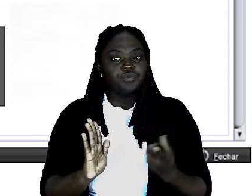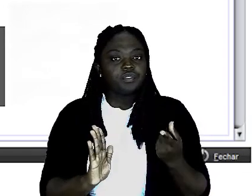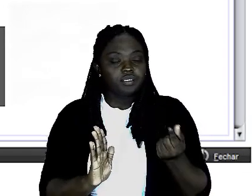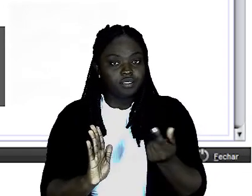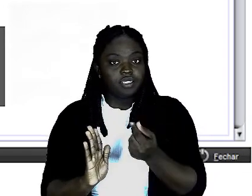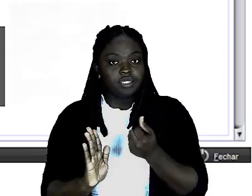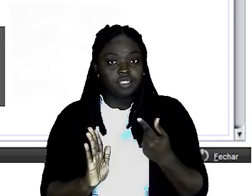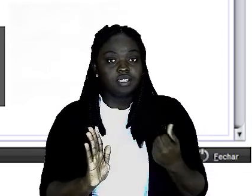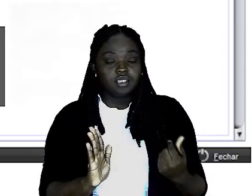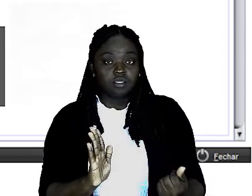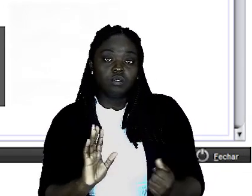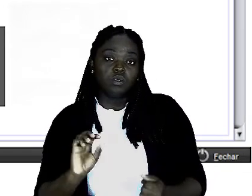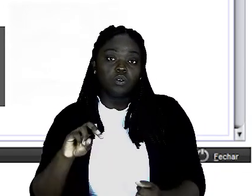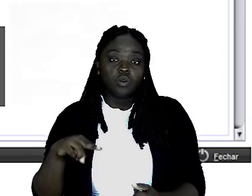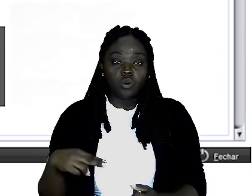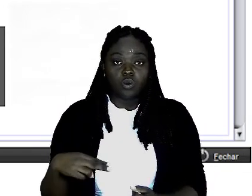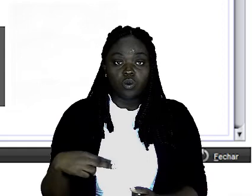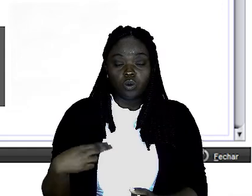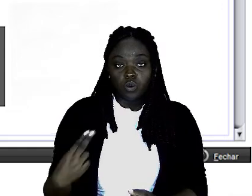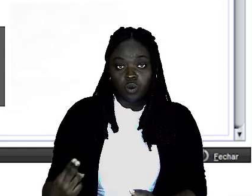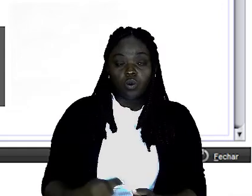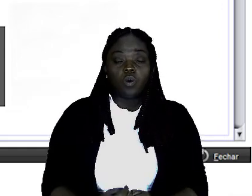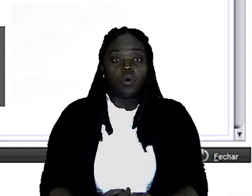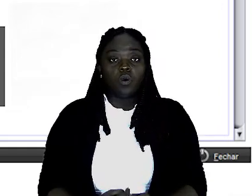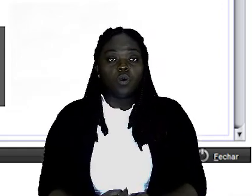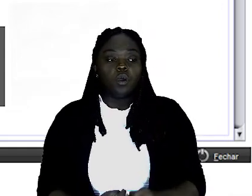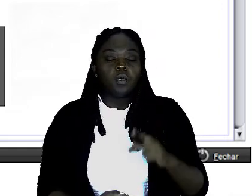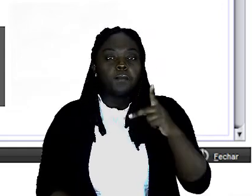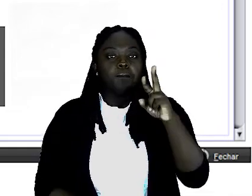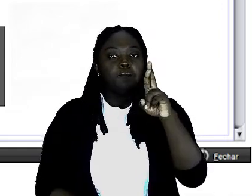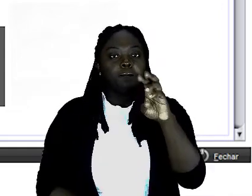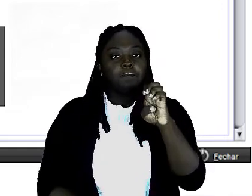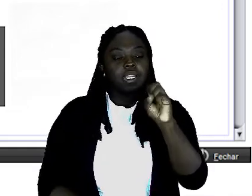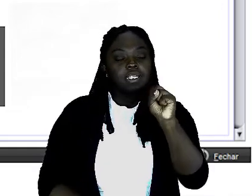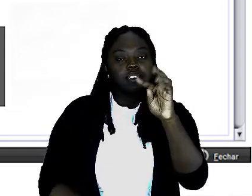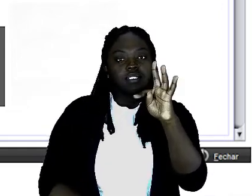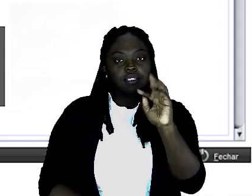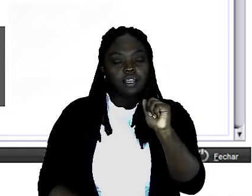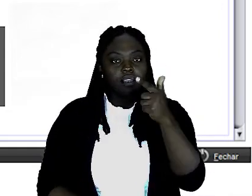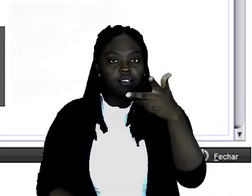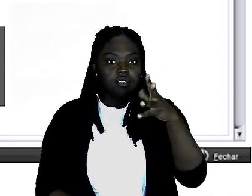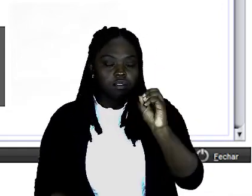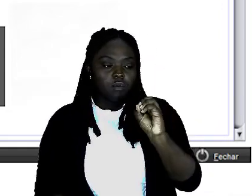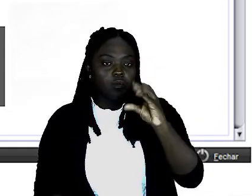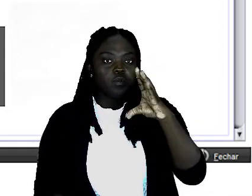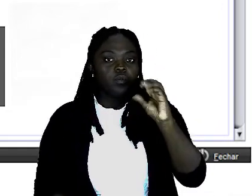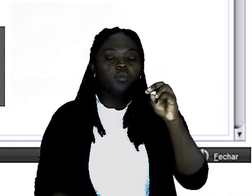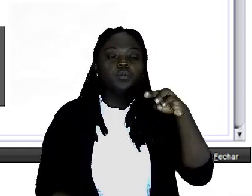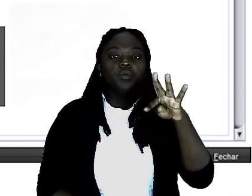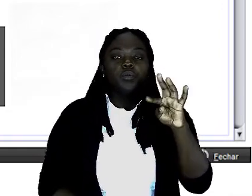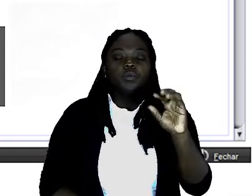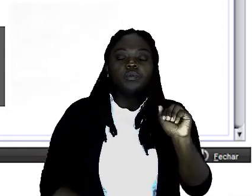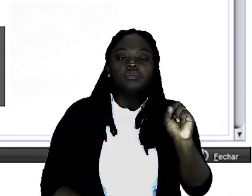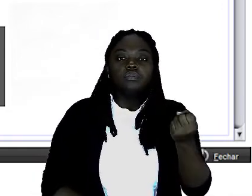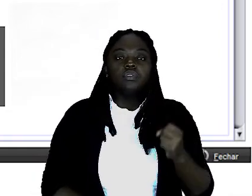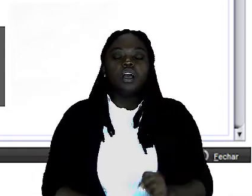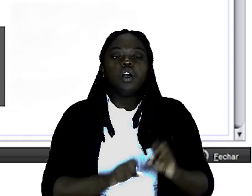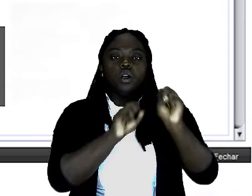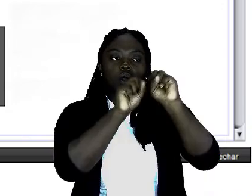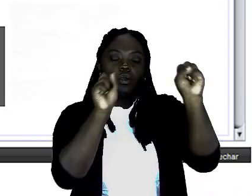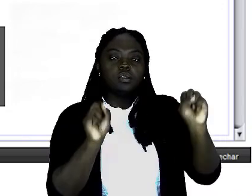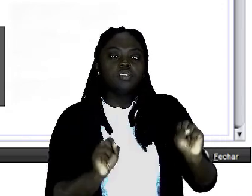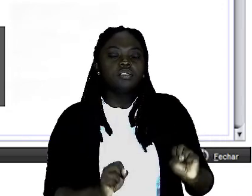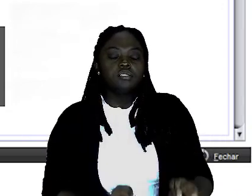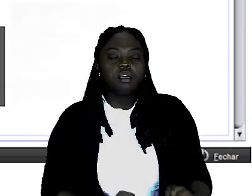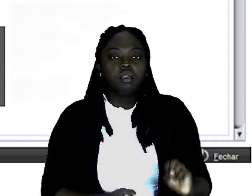financeiro ou da prestação de contas, o sistema emite mensagem para a confirmação do envio